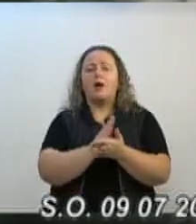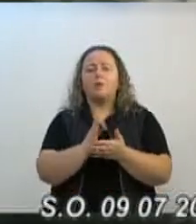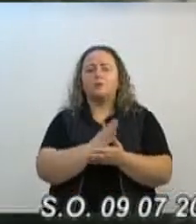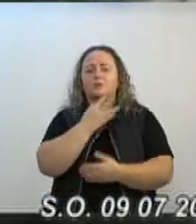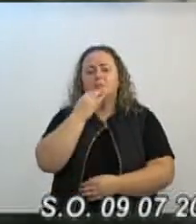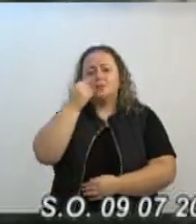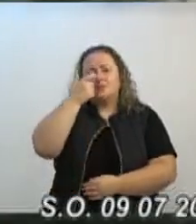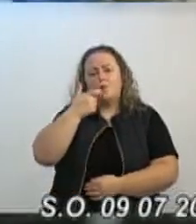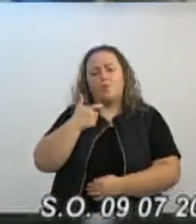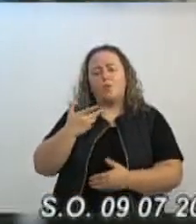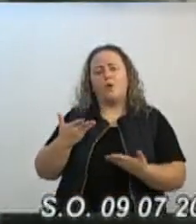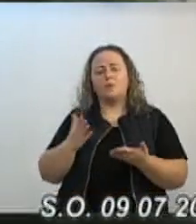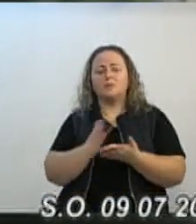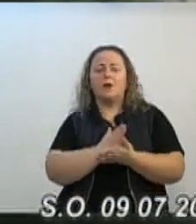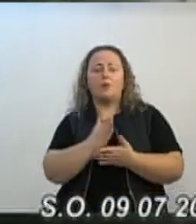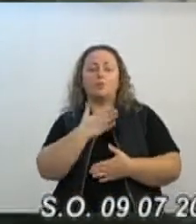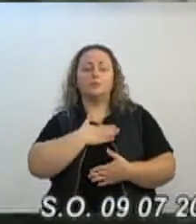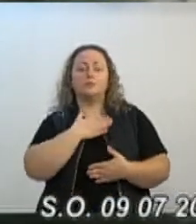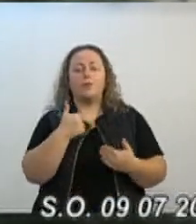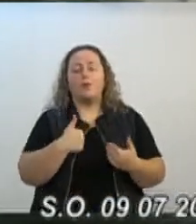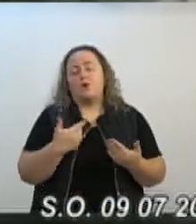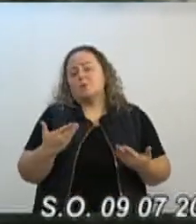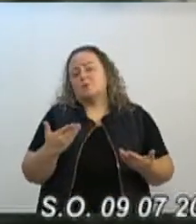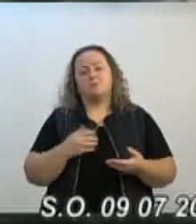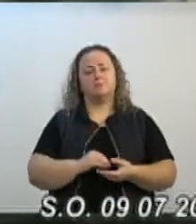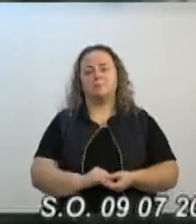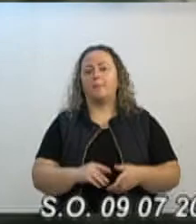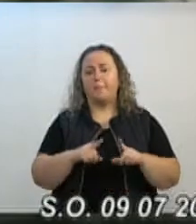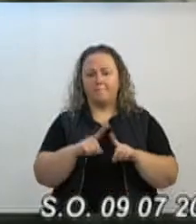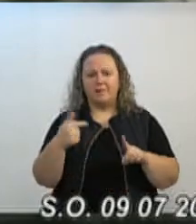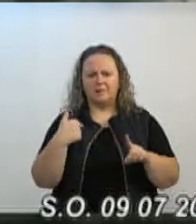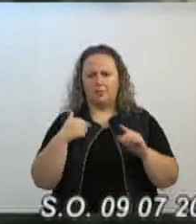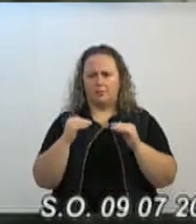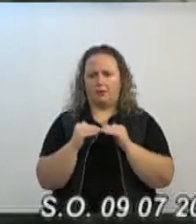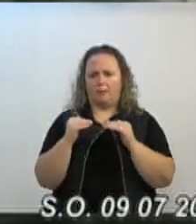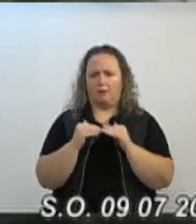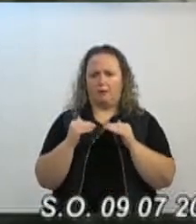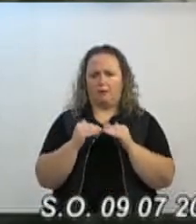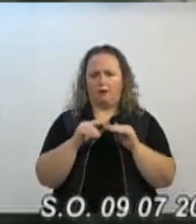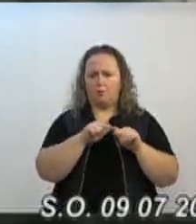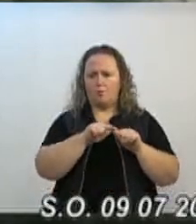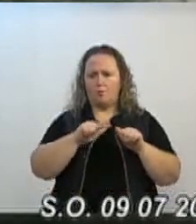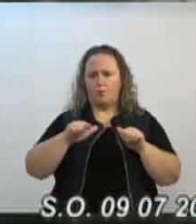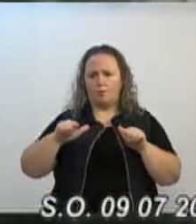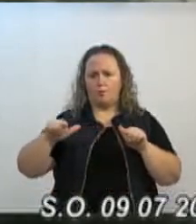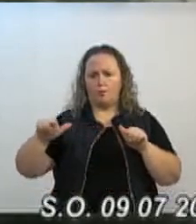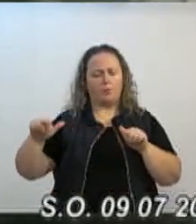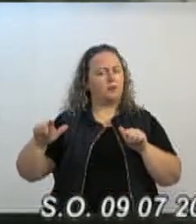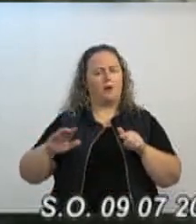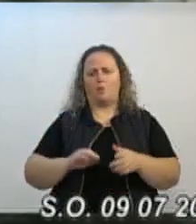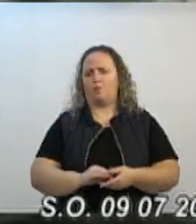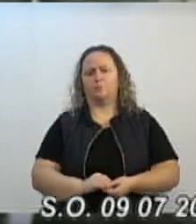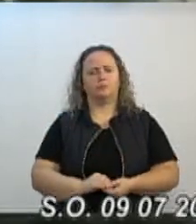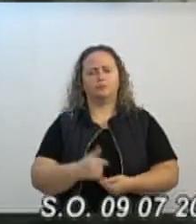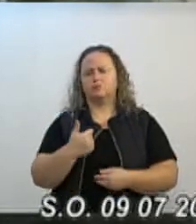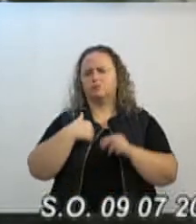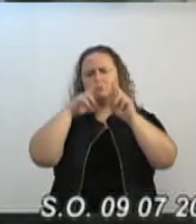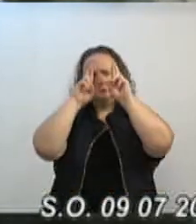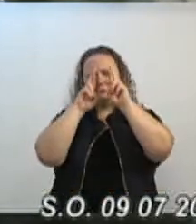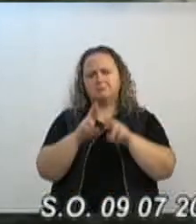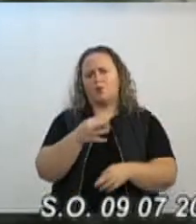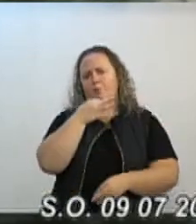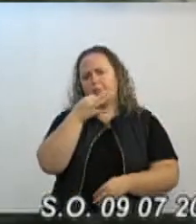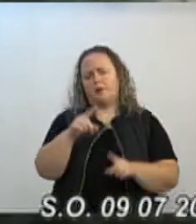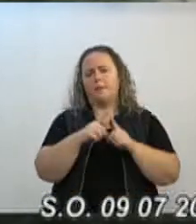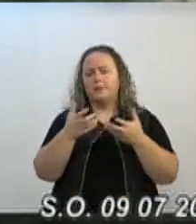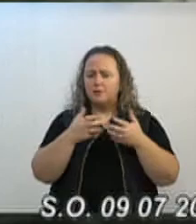mais políticos que fazem o mesmo e que tem posturas aí normais, porque acho que o Brasil não precisa disso. Eu respeito o posicionamento de cada um, mas eu também quero ser